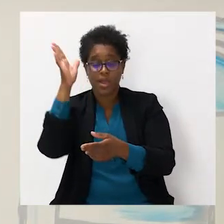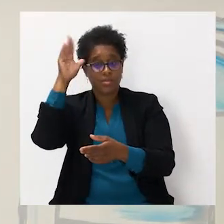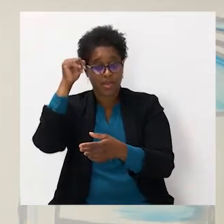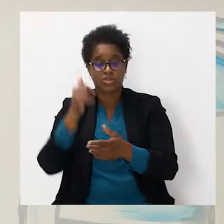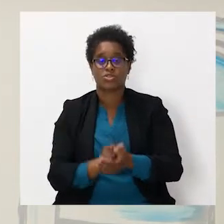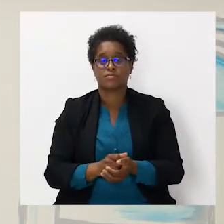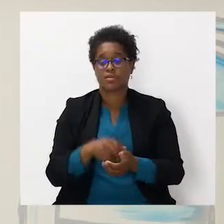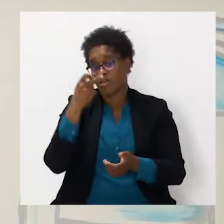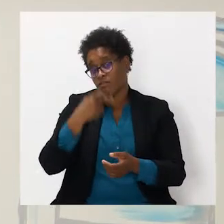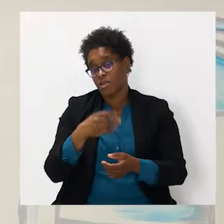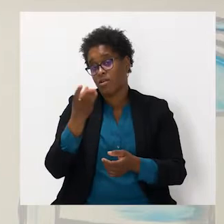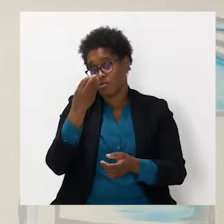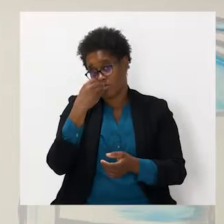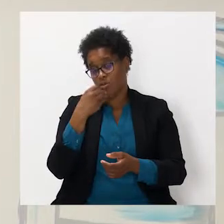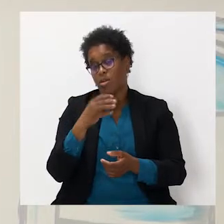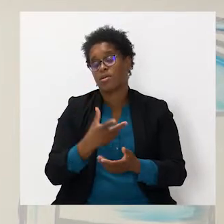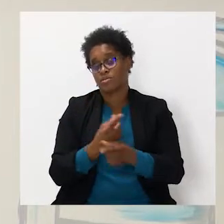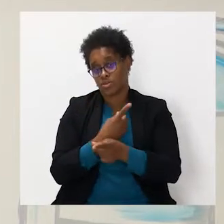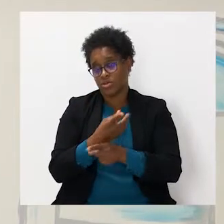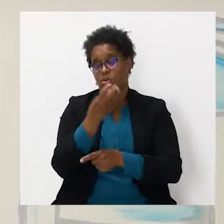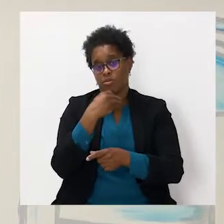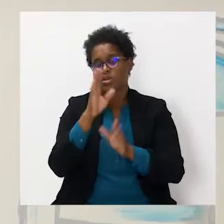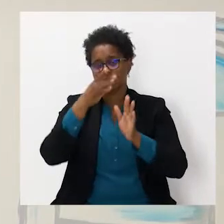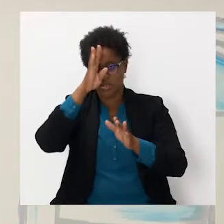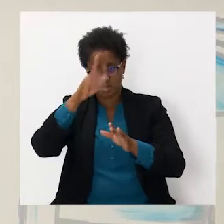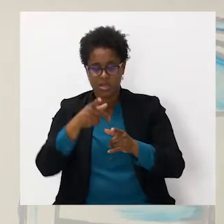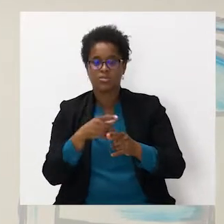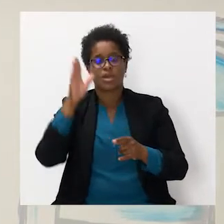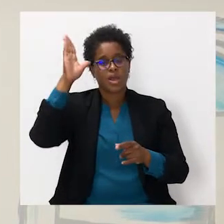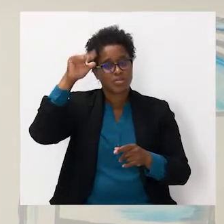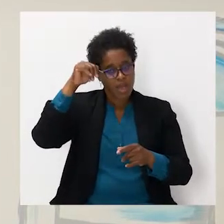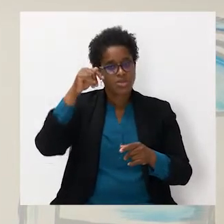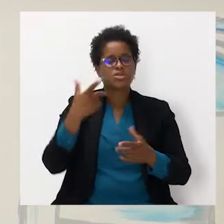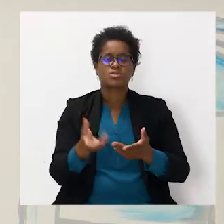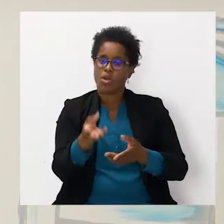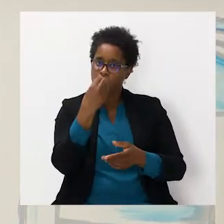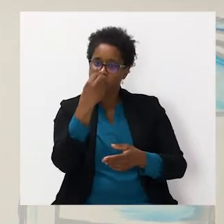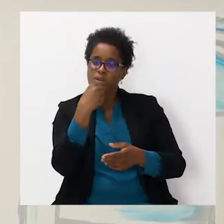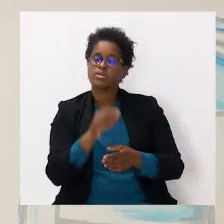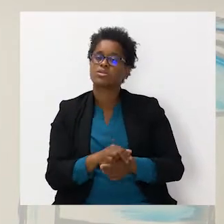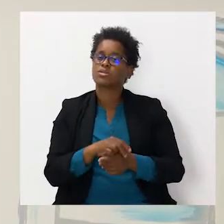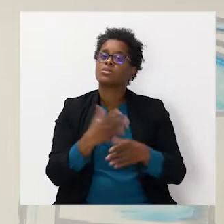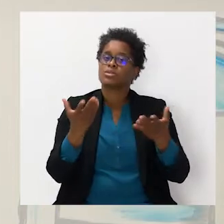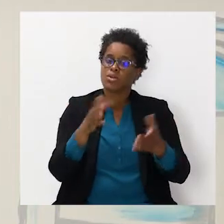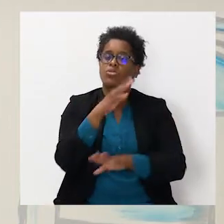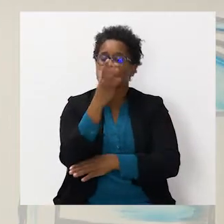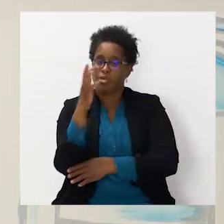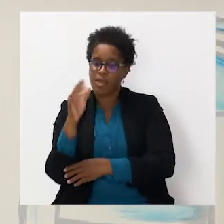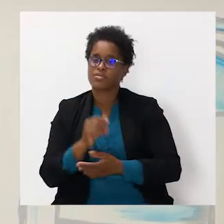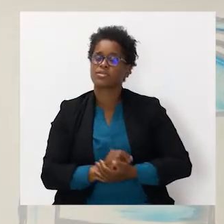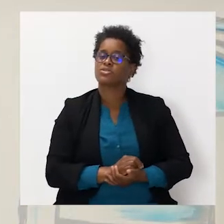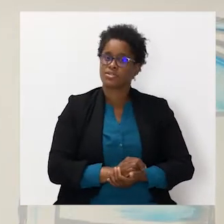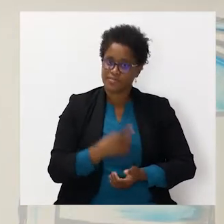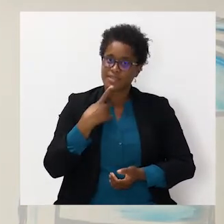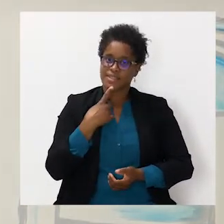ficarem sem alimentação. Já sabem, as plantas, aliás, os animais alimentam-se de plantas,